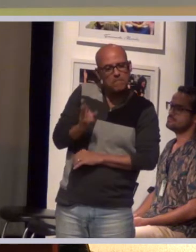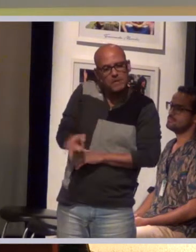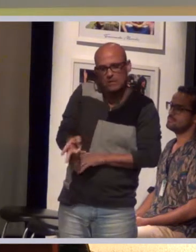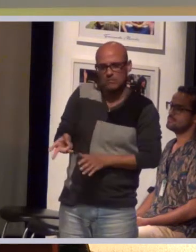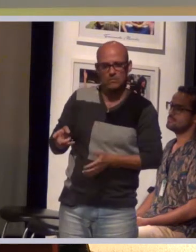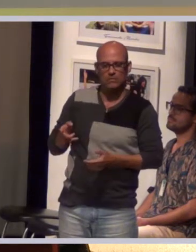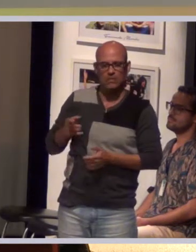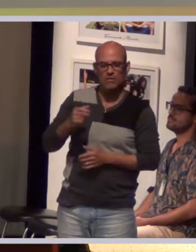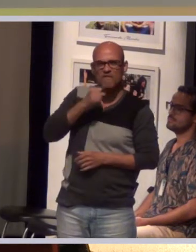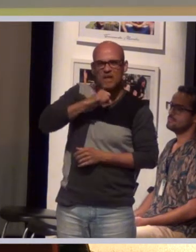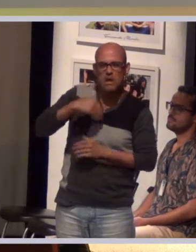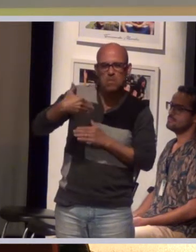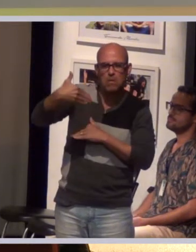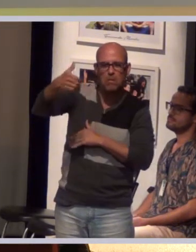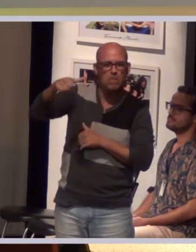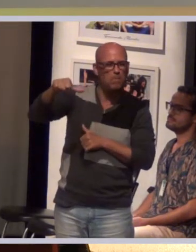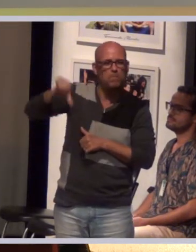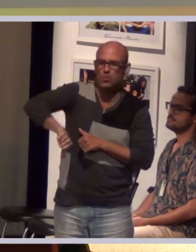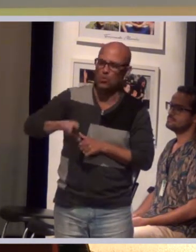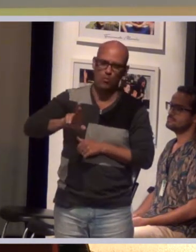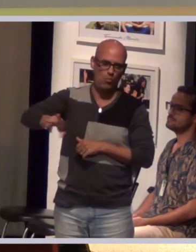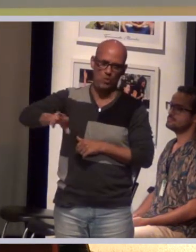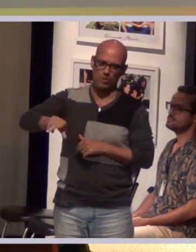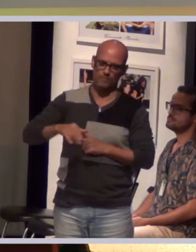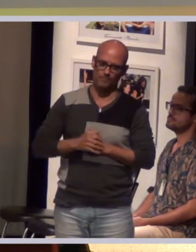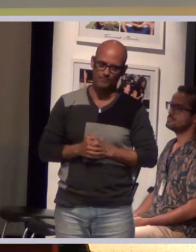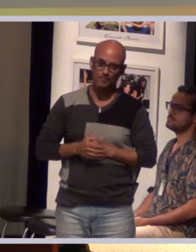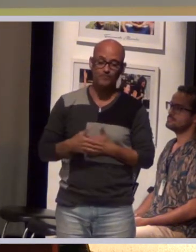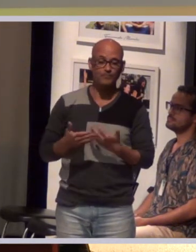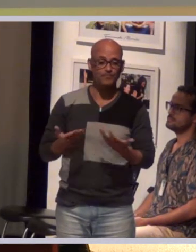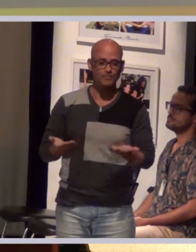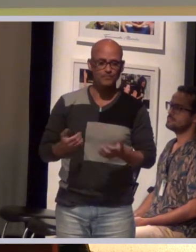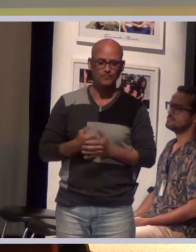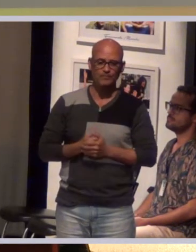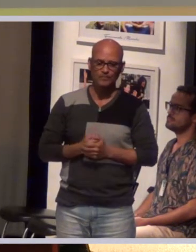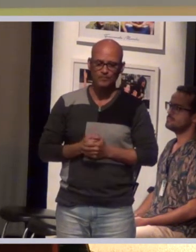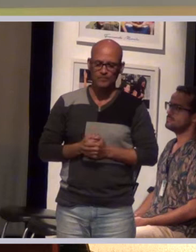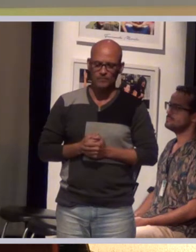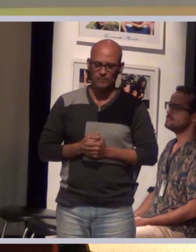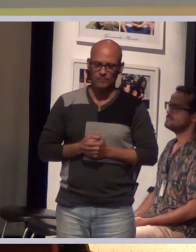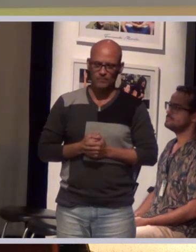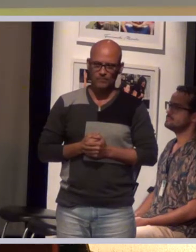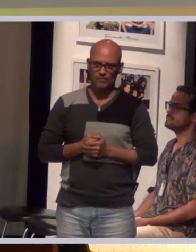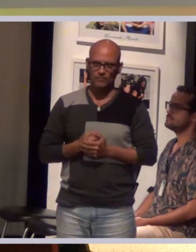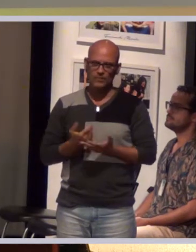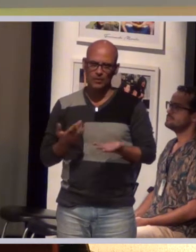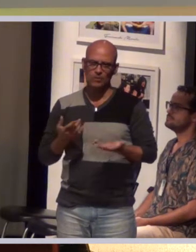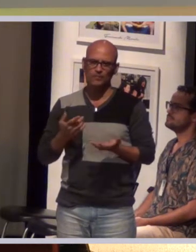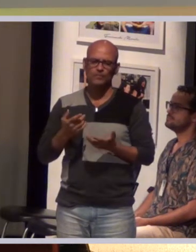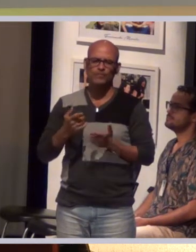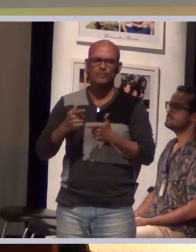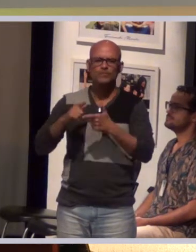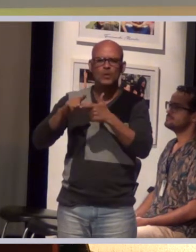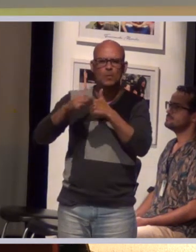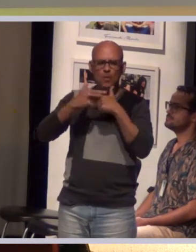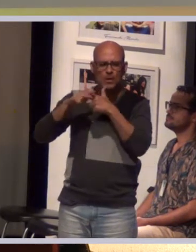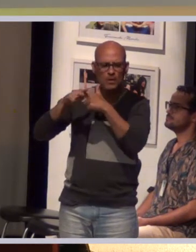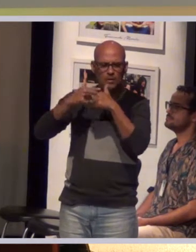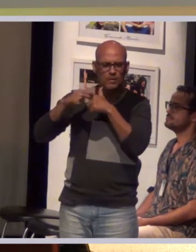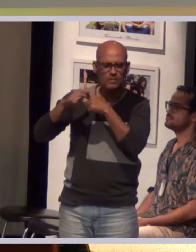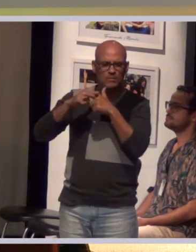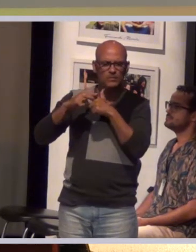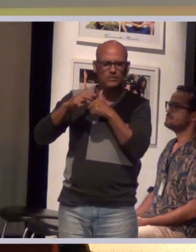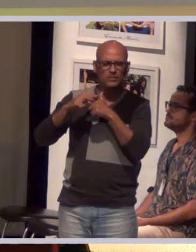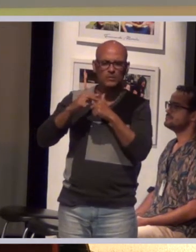criança, o envelhecimento, no caso. Bom, então, distúrbios cognitivos,